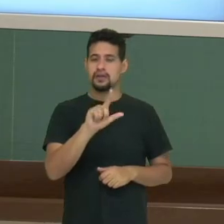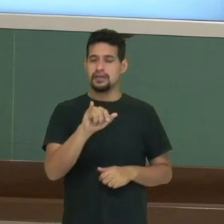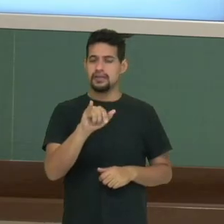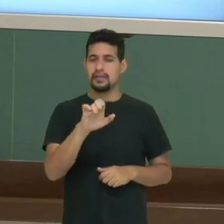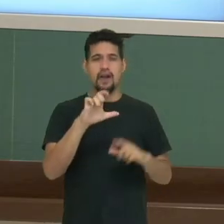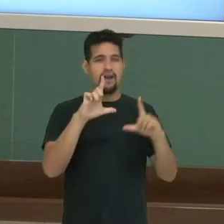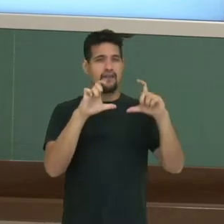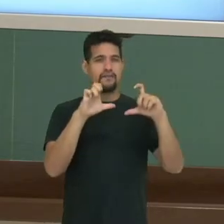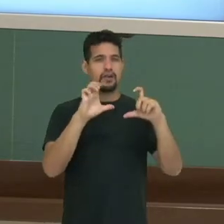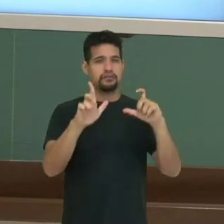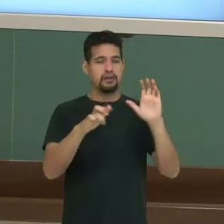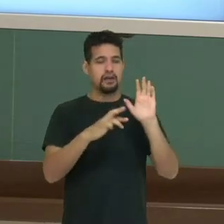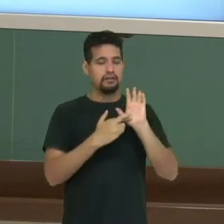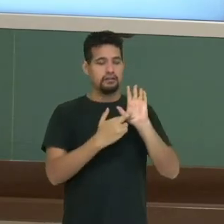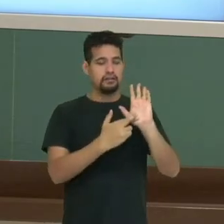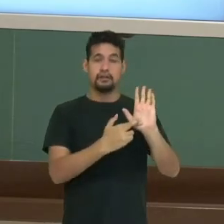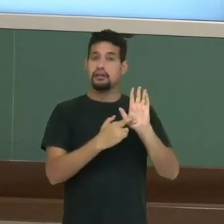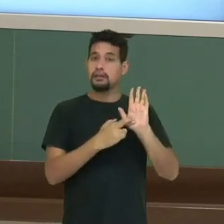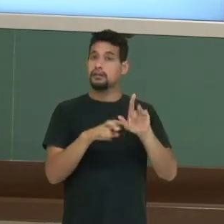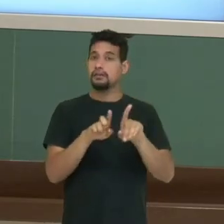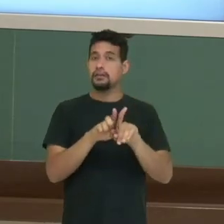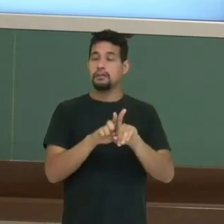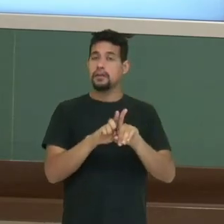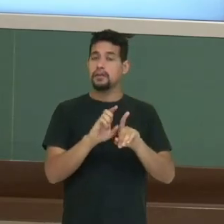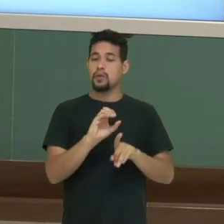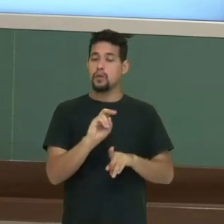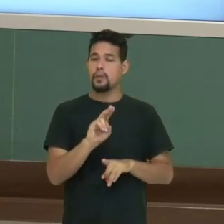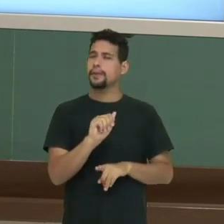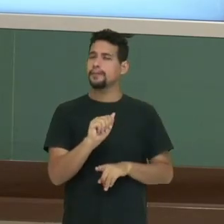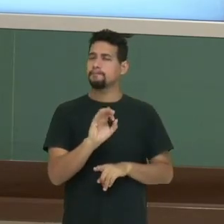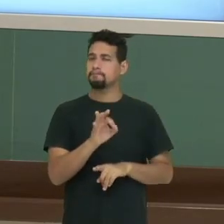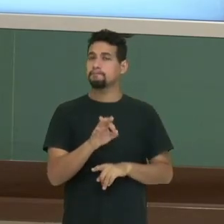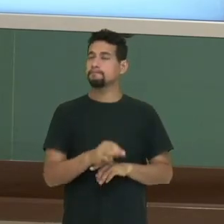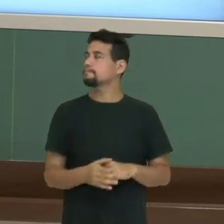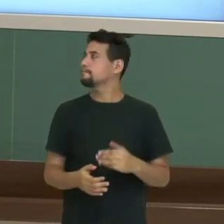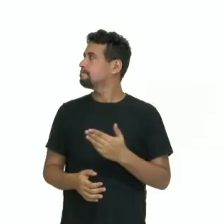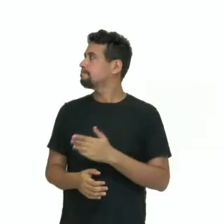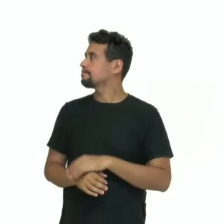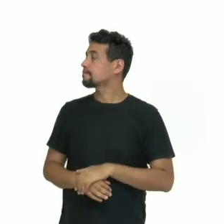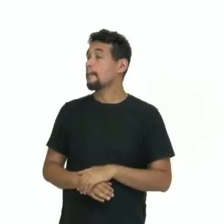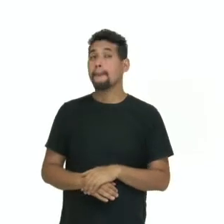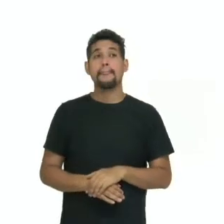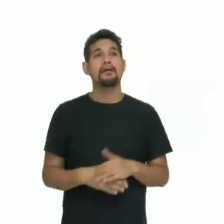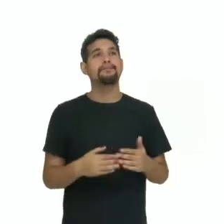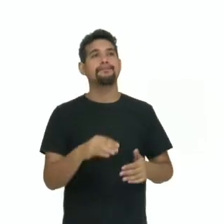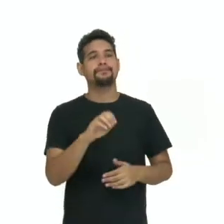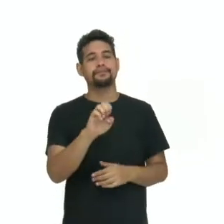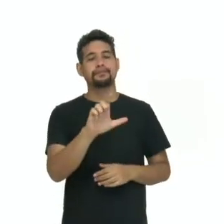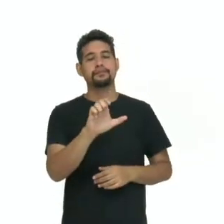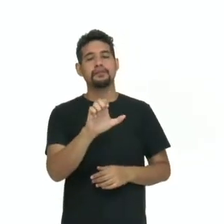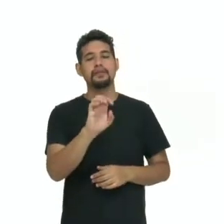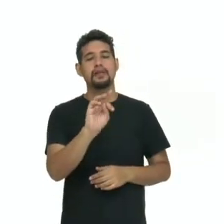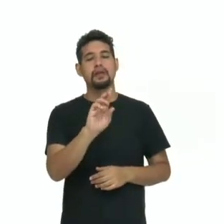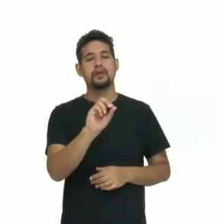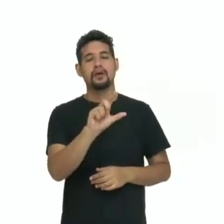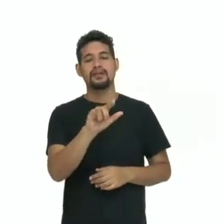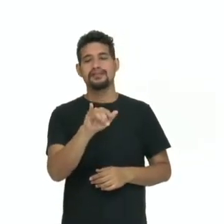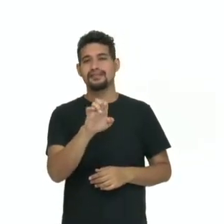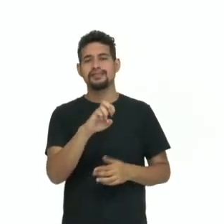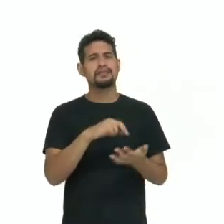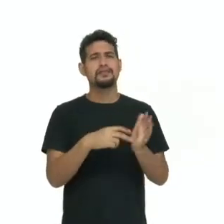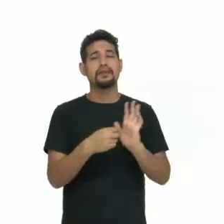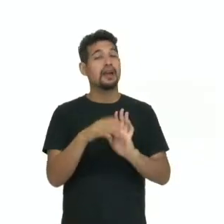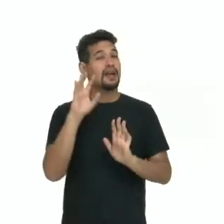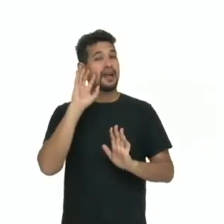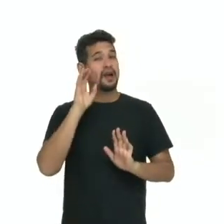uma representação aí de uma cuba eletrolítica. Então a eletrólise é um processo não espontâneo no qual